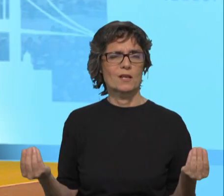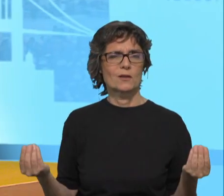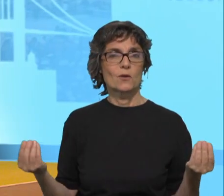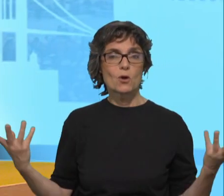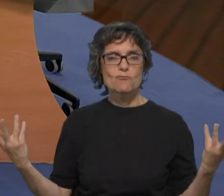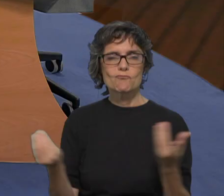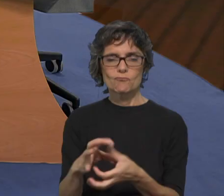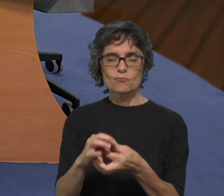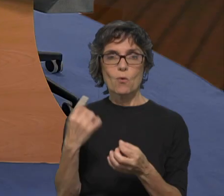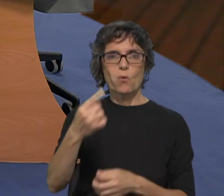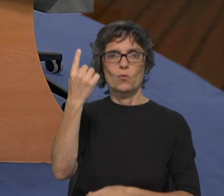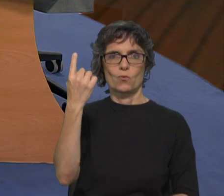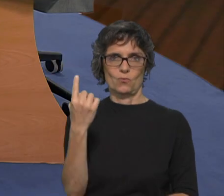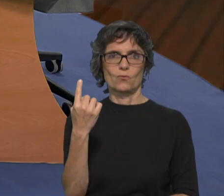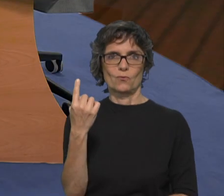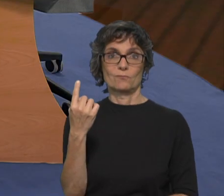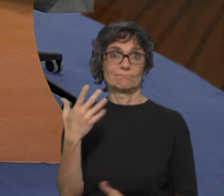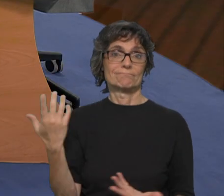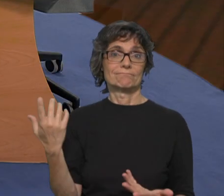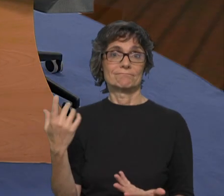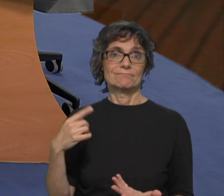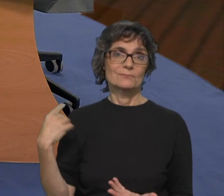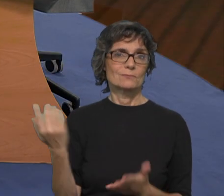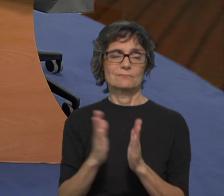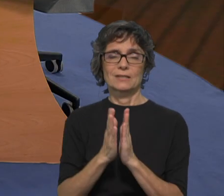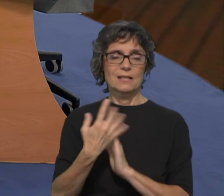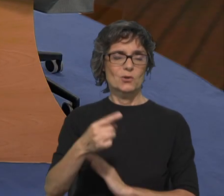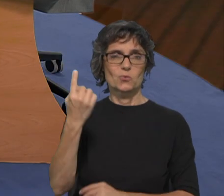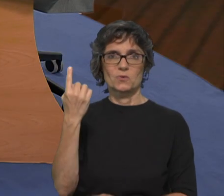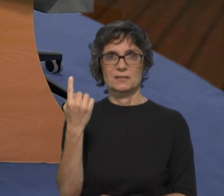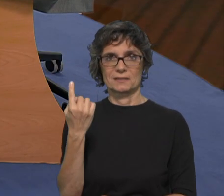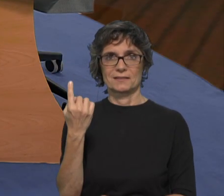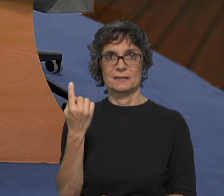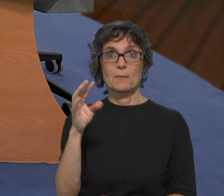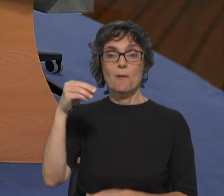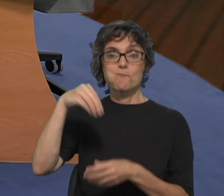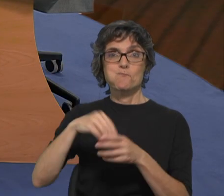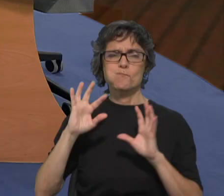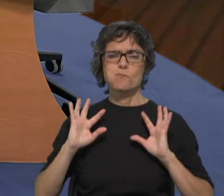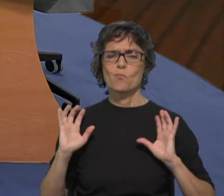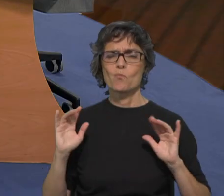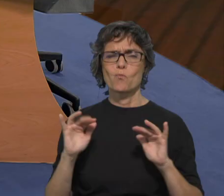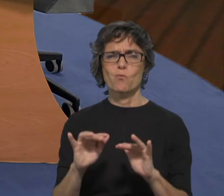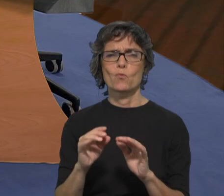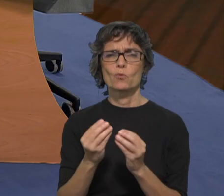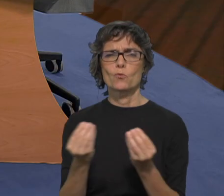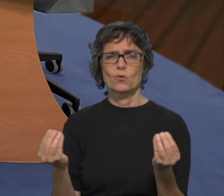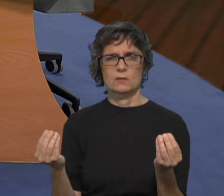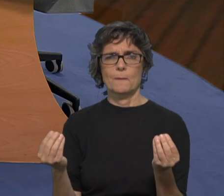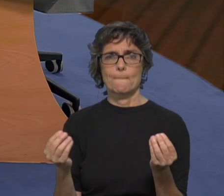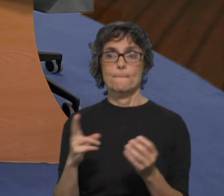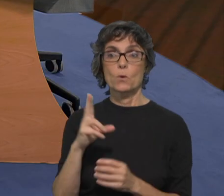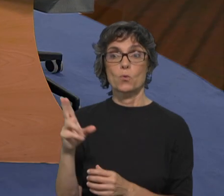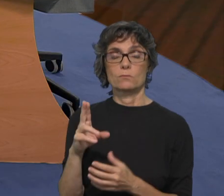somos imensos, afinal somos uma só Igreja. E é esta unidade que a Jornada Mundial da Juventude,